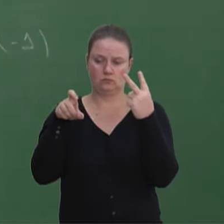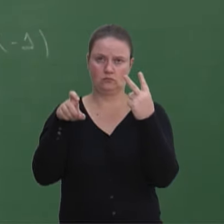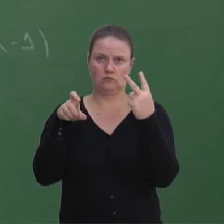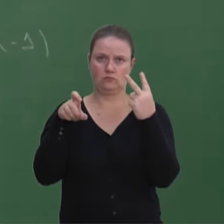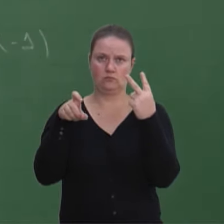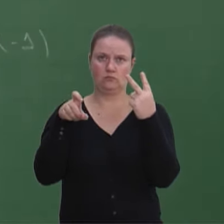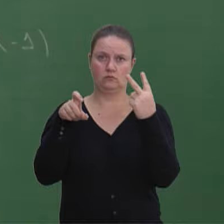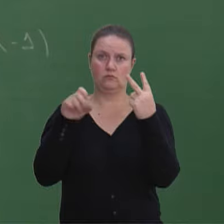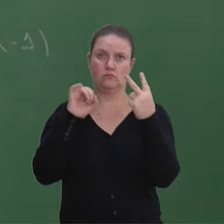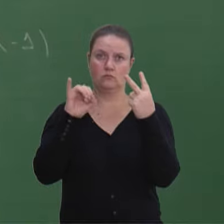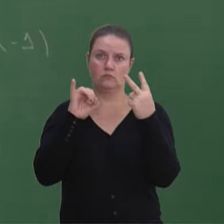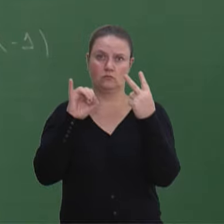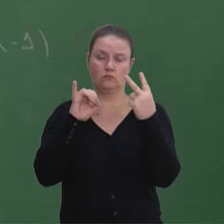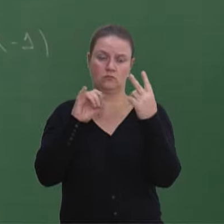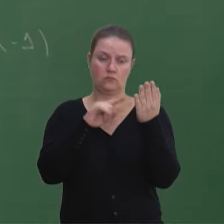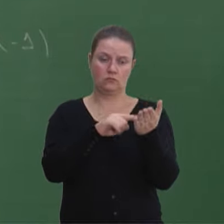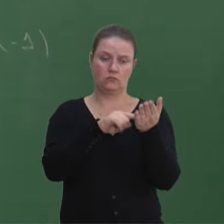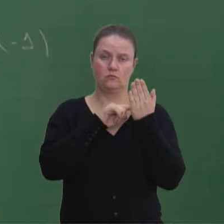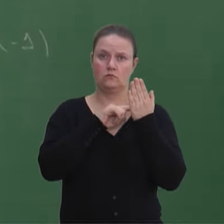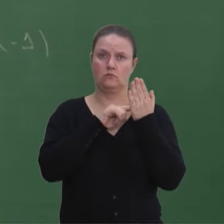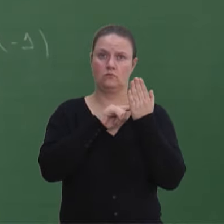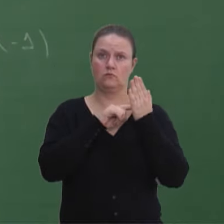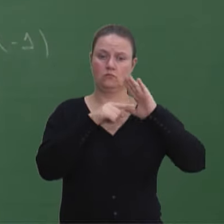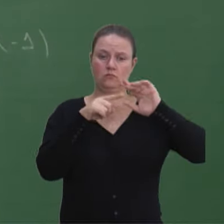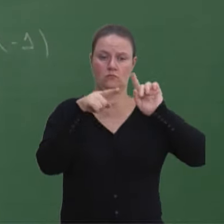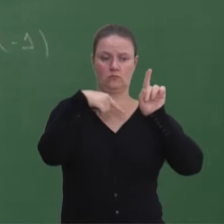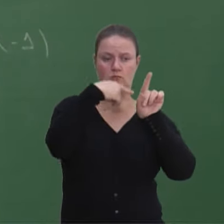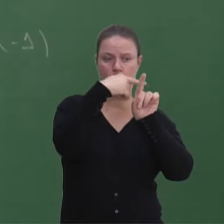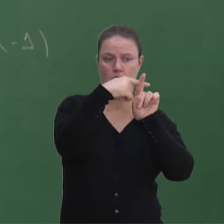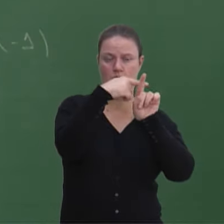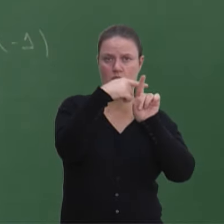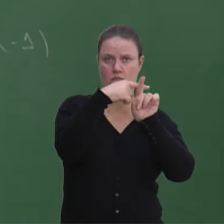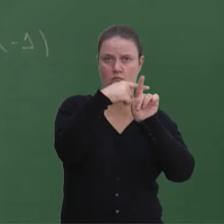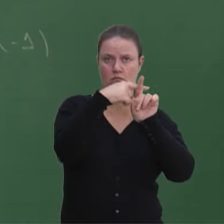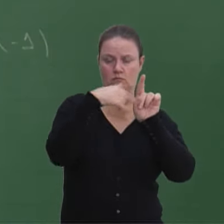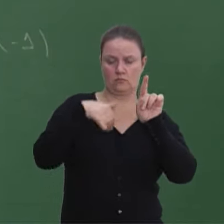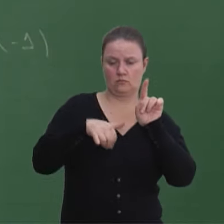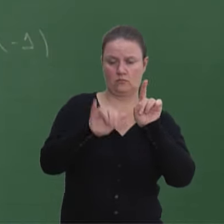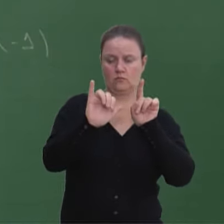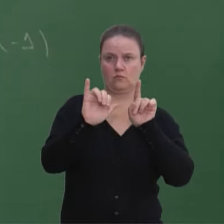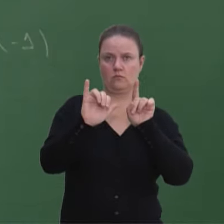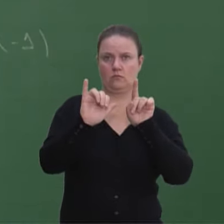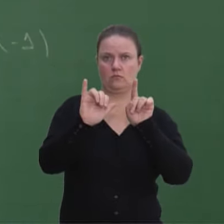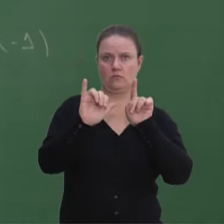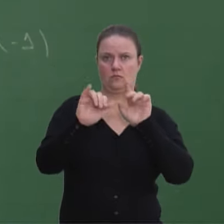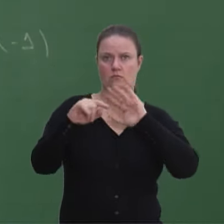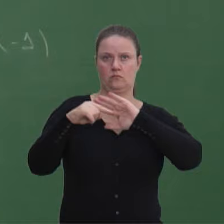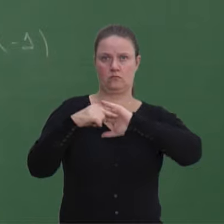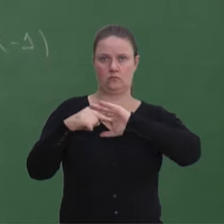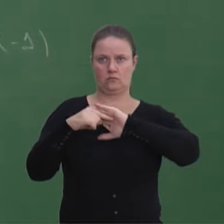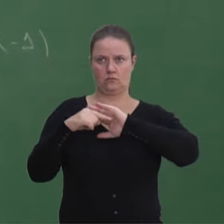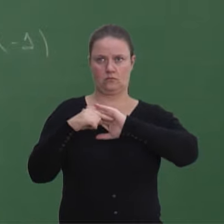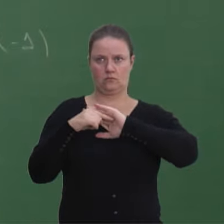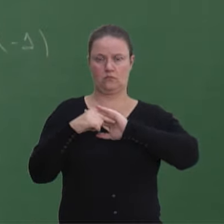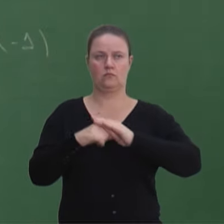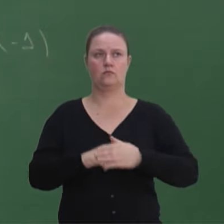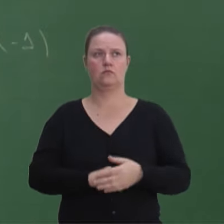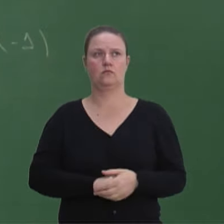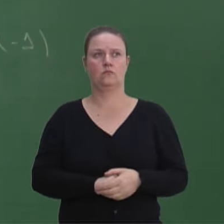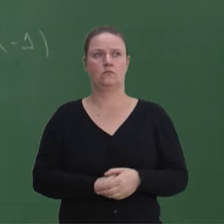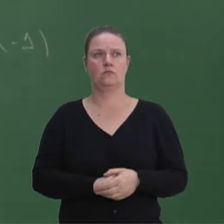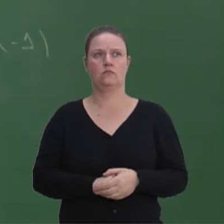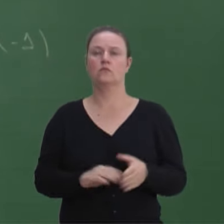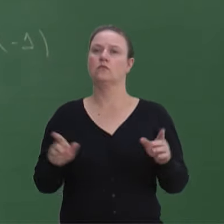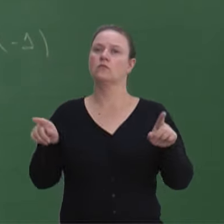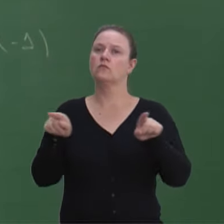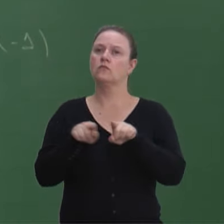Aqui está positivo, vai ficar menos y, vai ficar negativo. Vai ser igual a